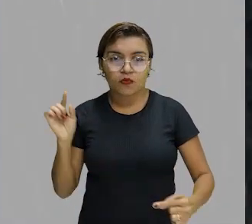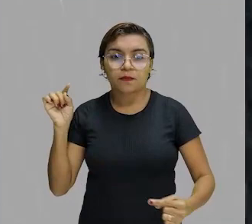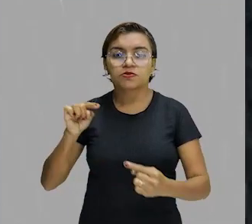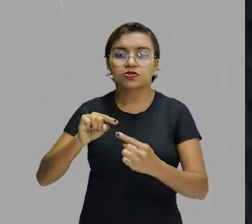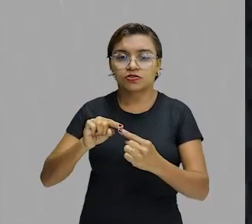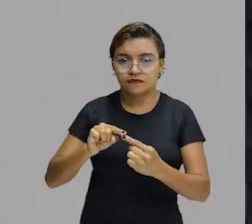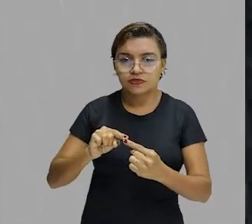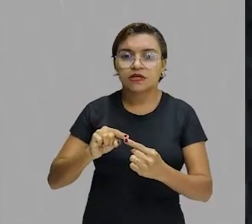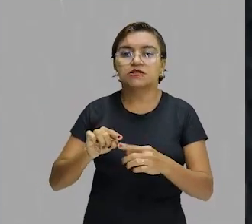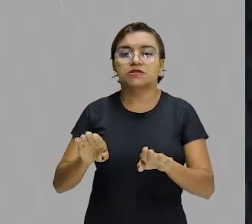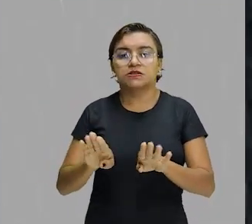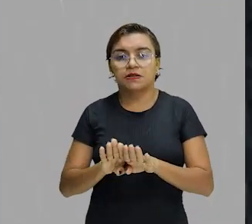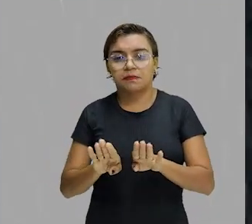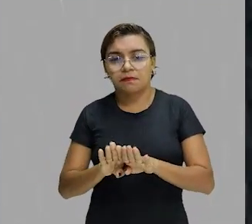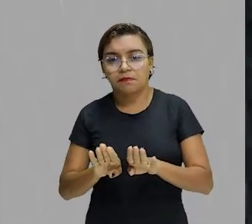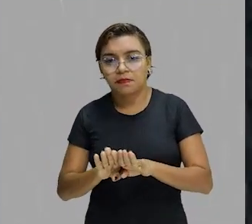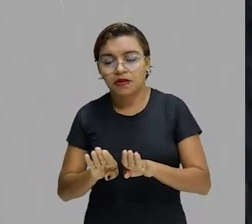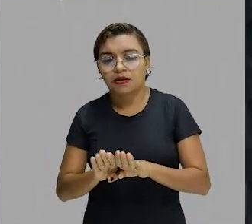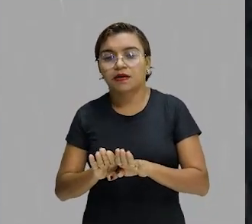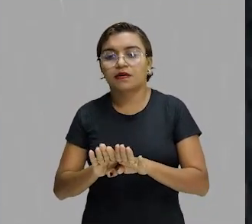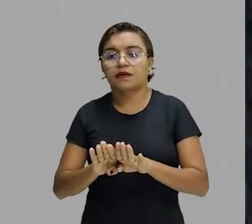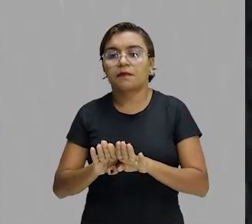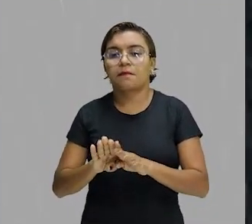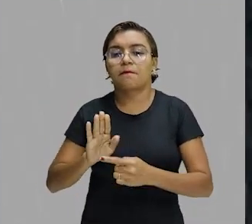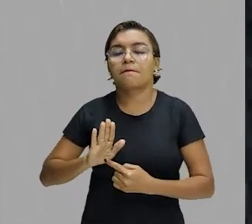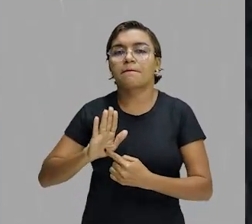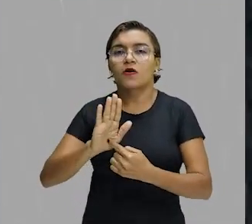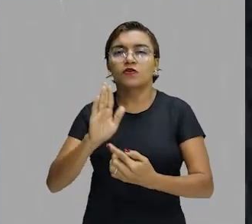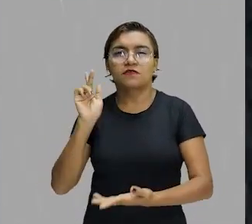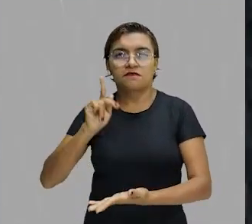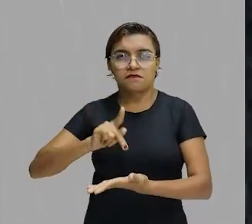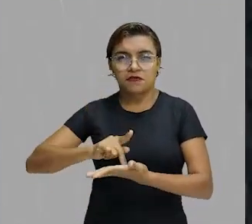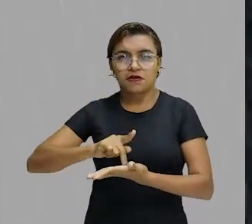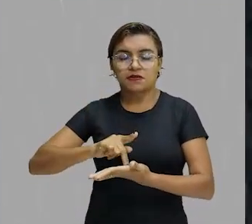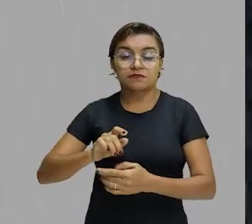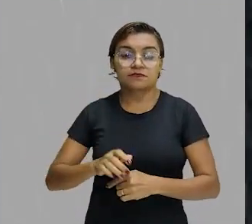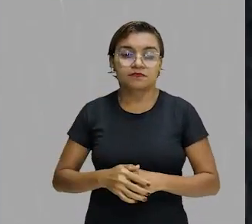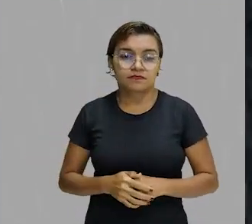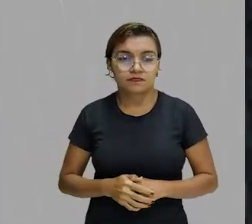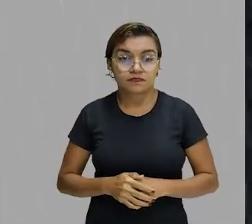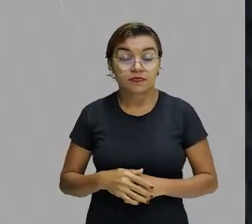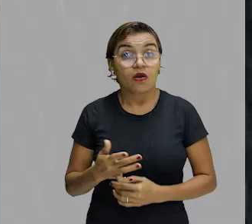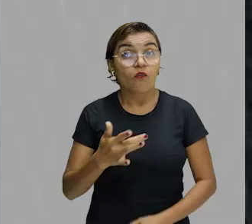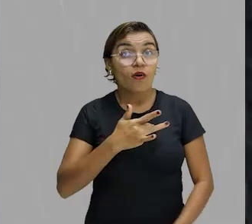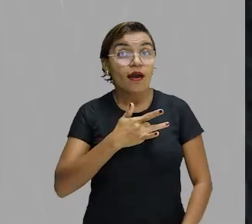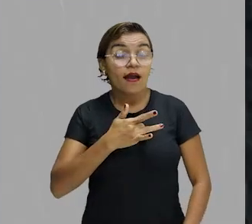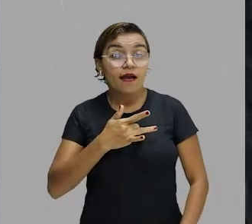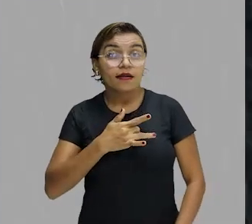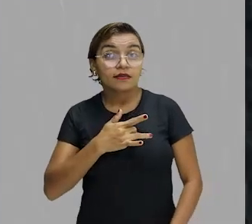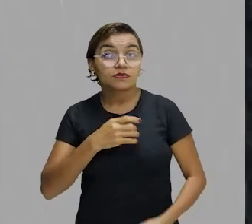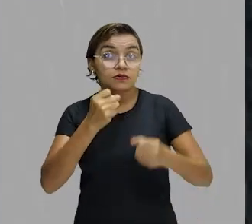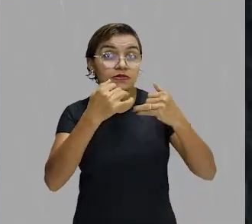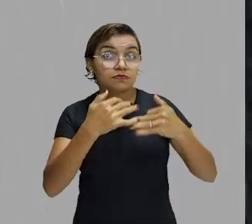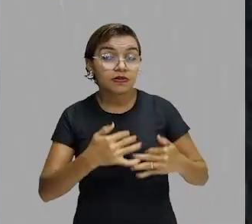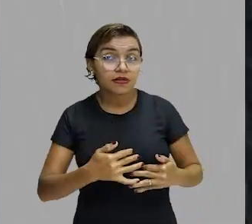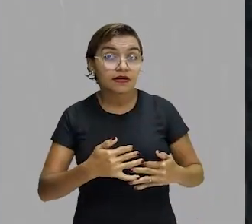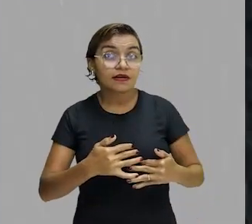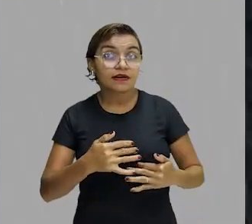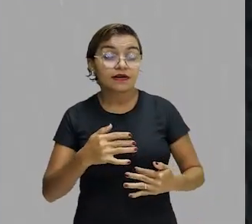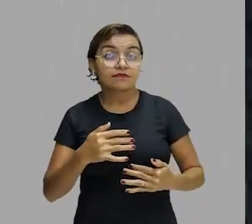objetividade, impessoalidade e o retrato fiel da realidade. Se o realismo já trabalha com a realidade, o